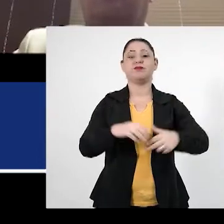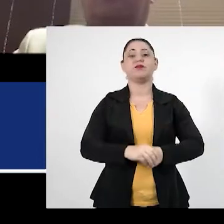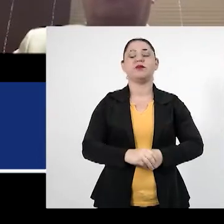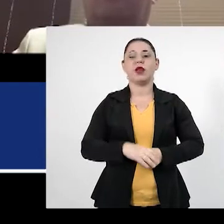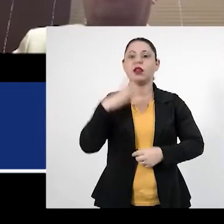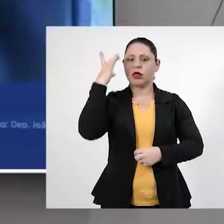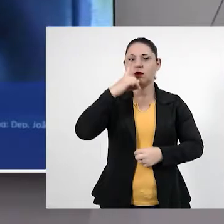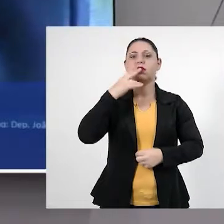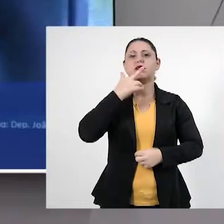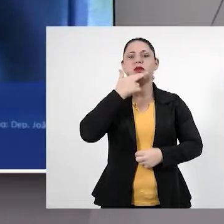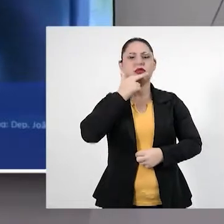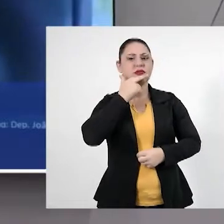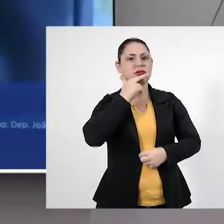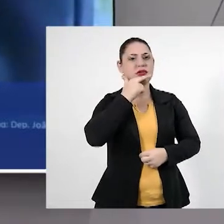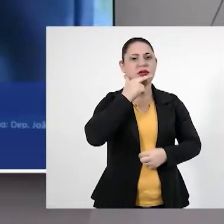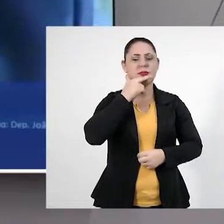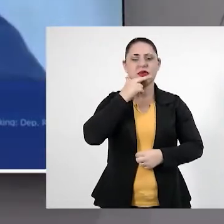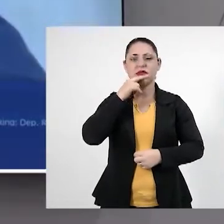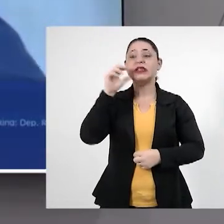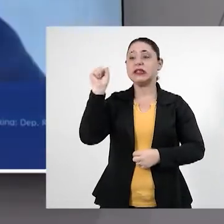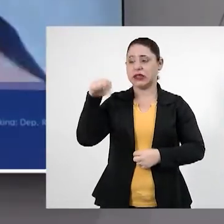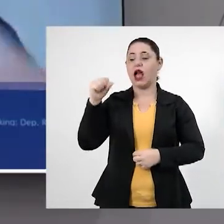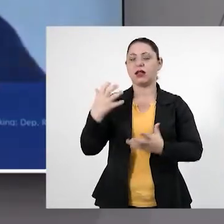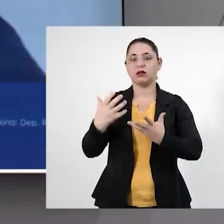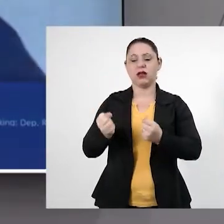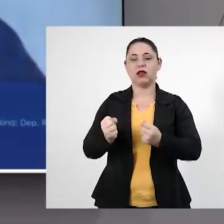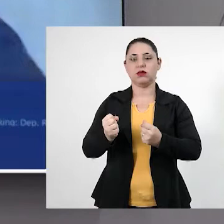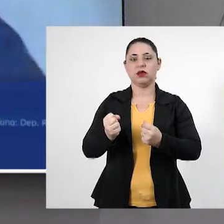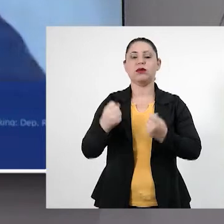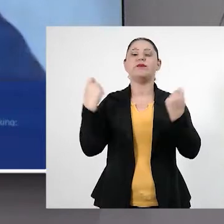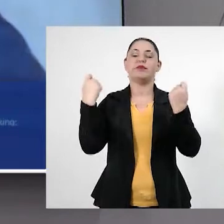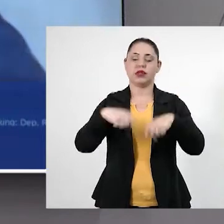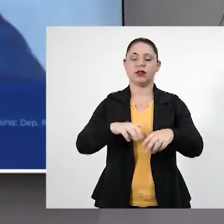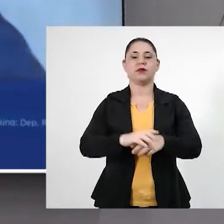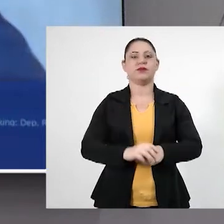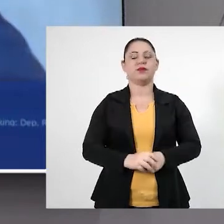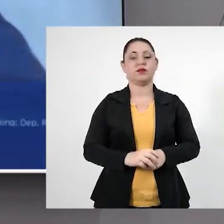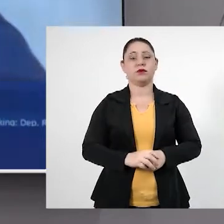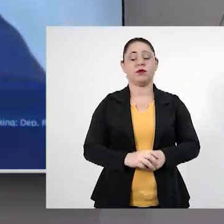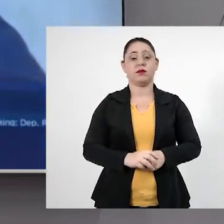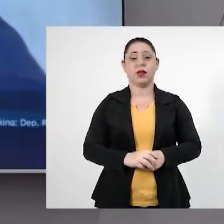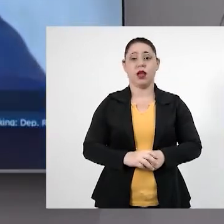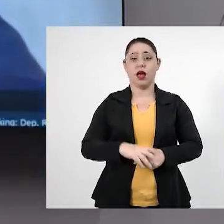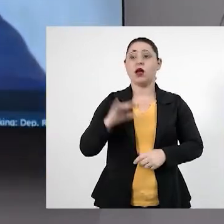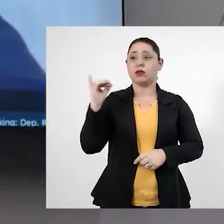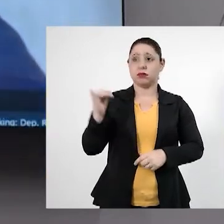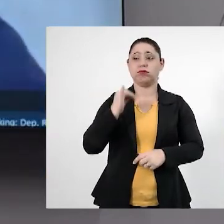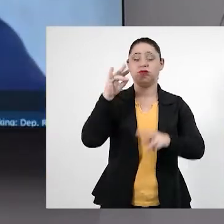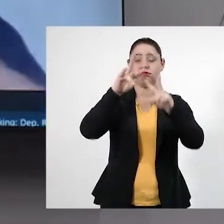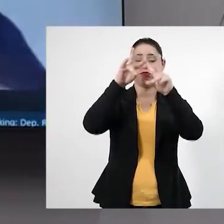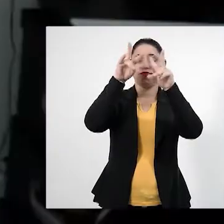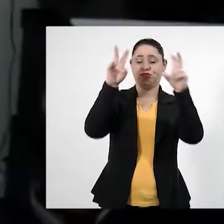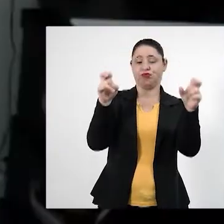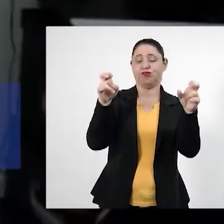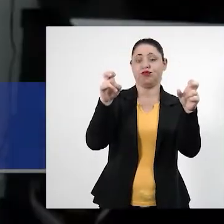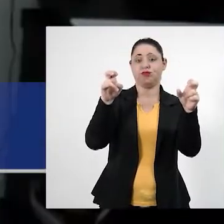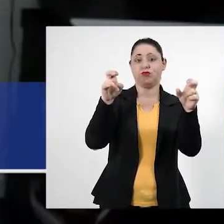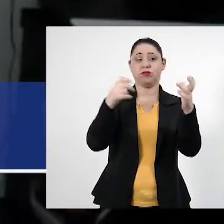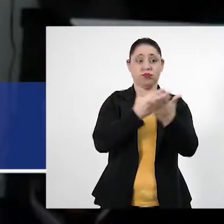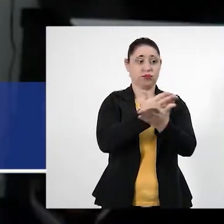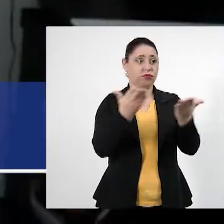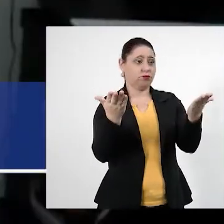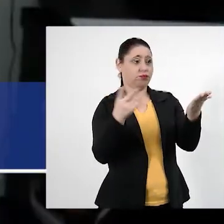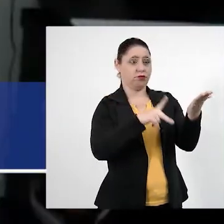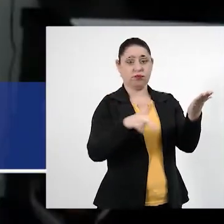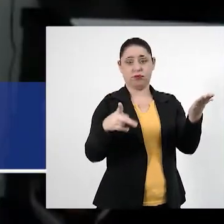votos favoráveis e 7 contrários. Para o deputado Renato Câmara, que votou a favor, a decisão é precisa. O cerne,